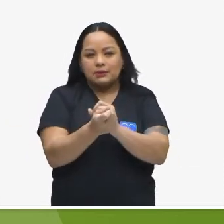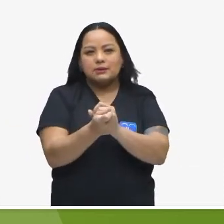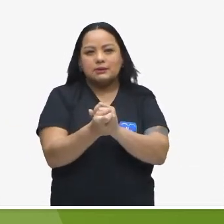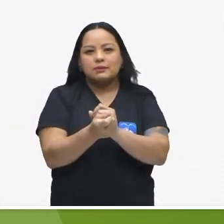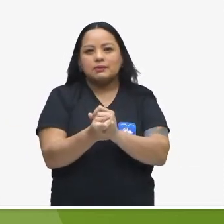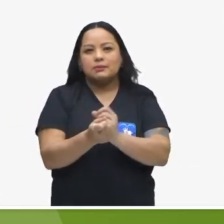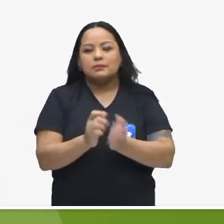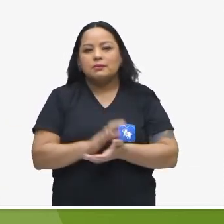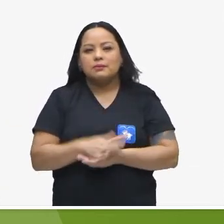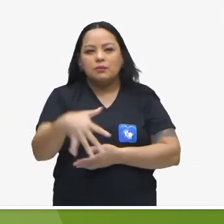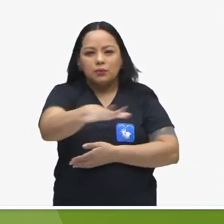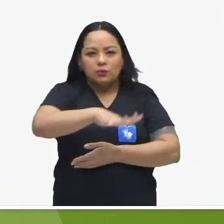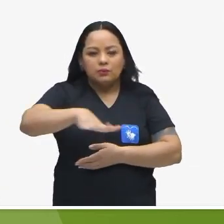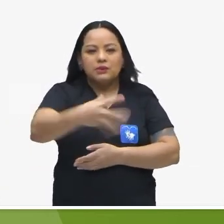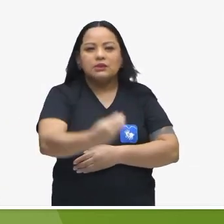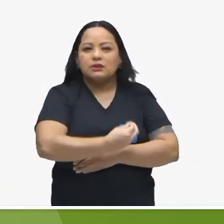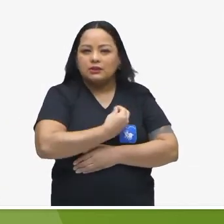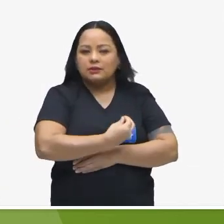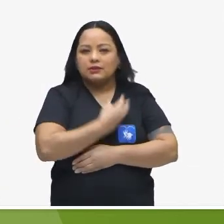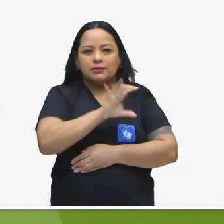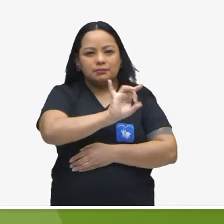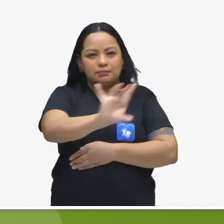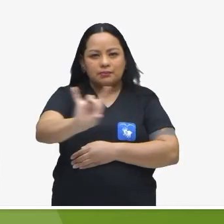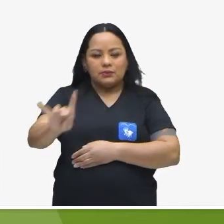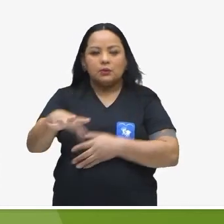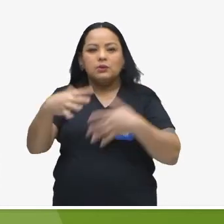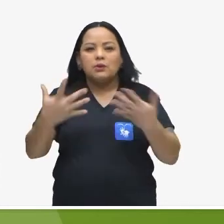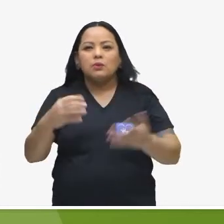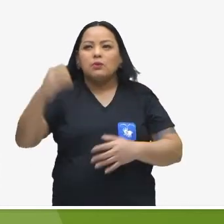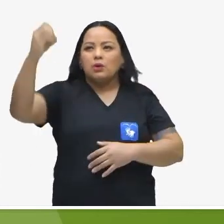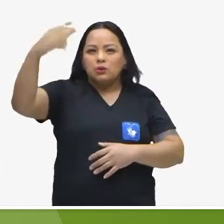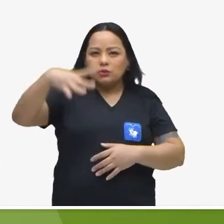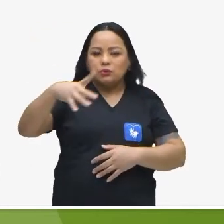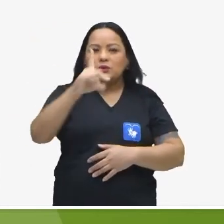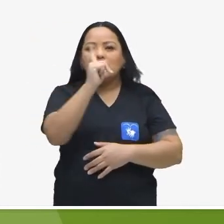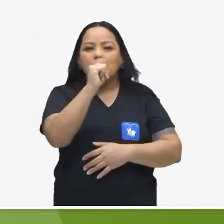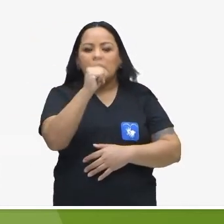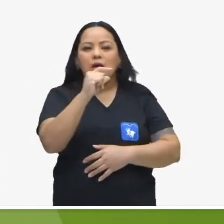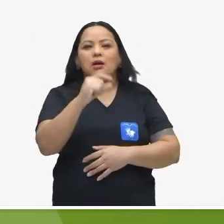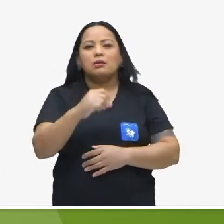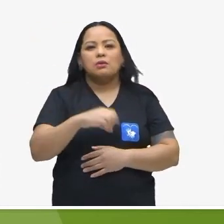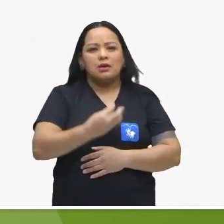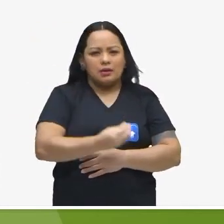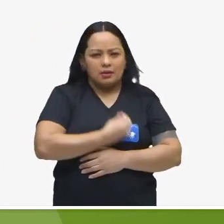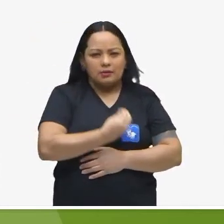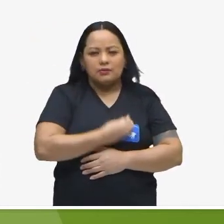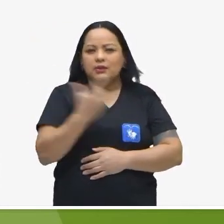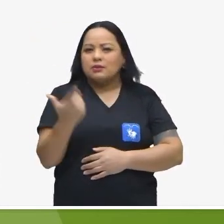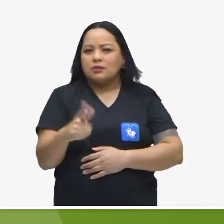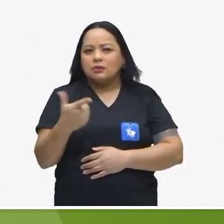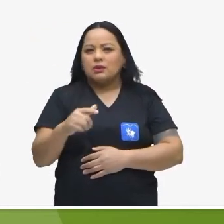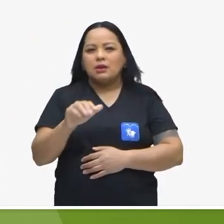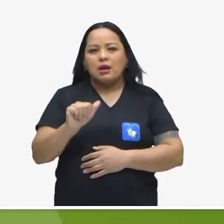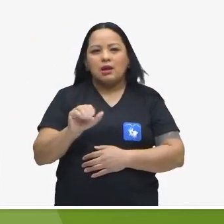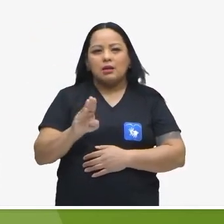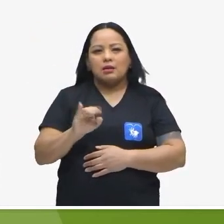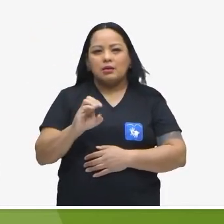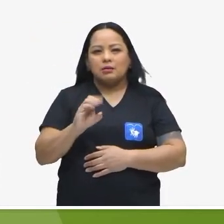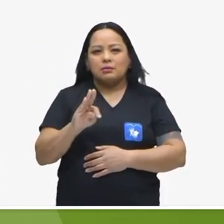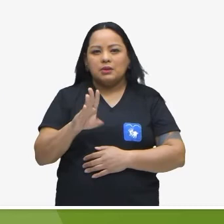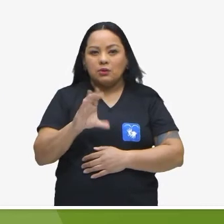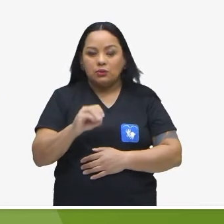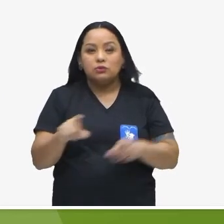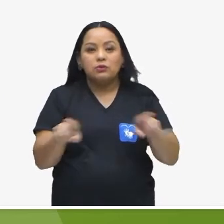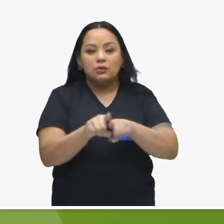para o ambiente onde eles vivem. Então, a luz, a água são fatores abióticos. Nós temos ainda a